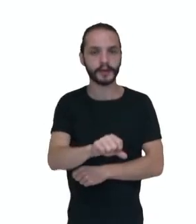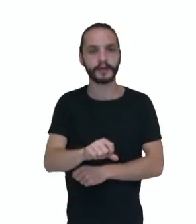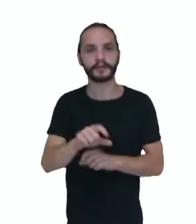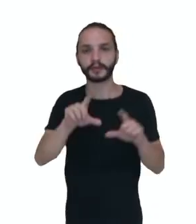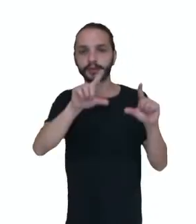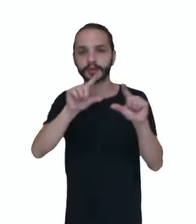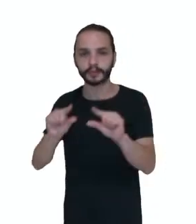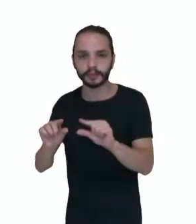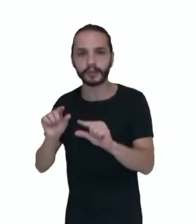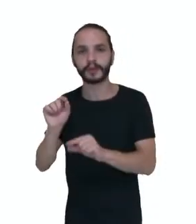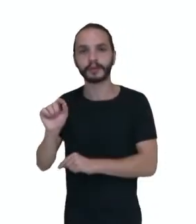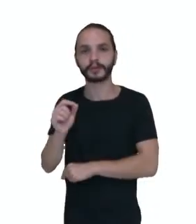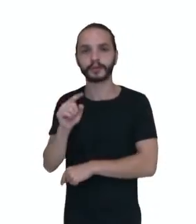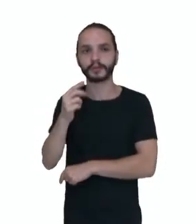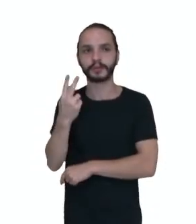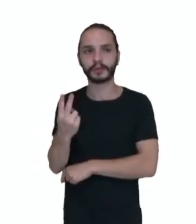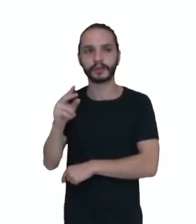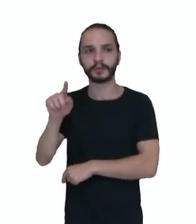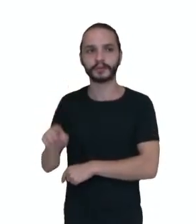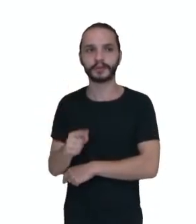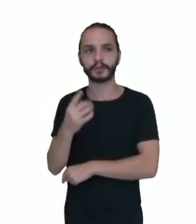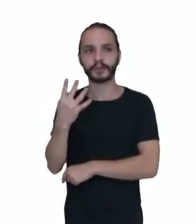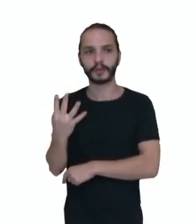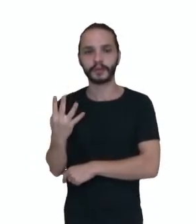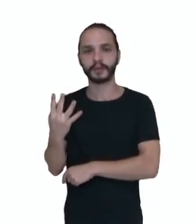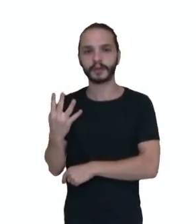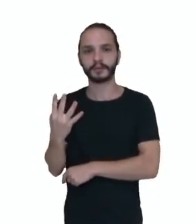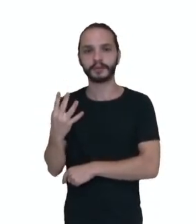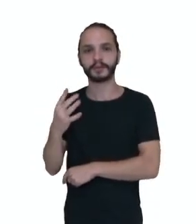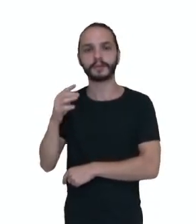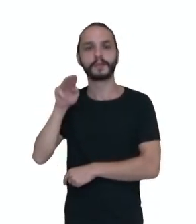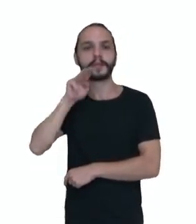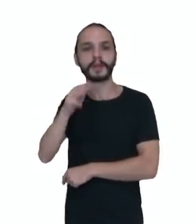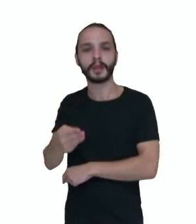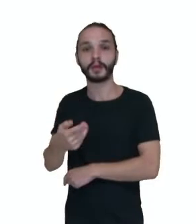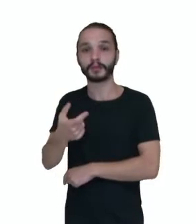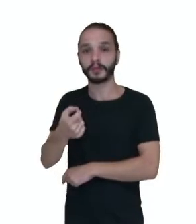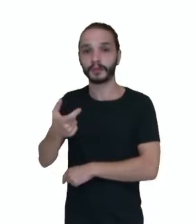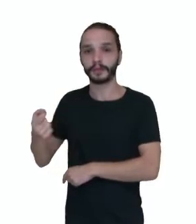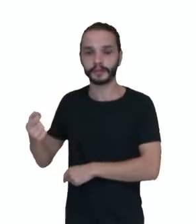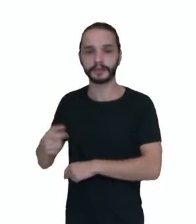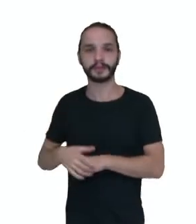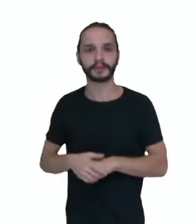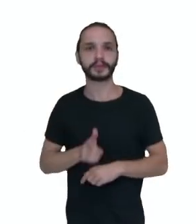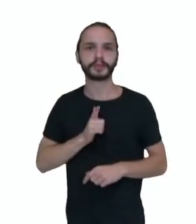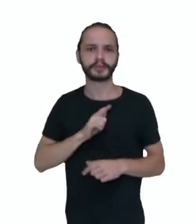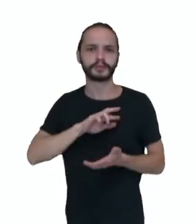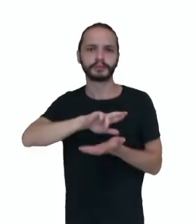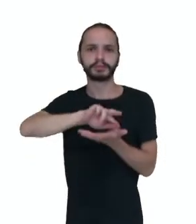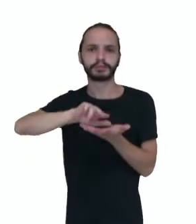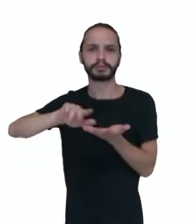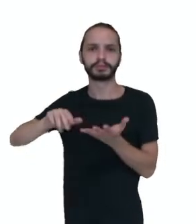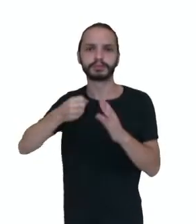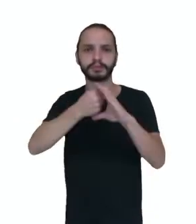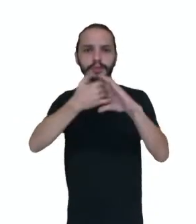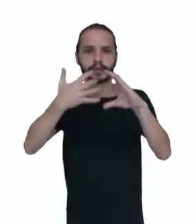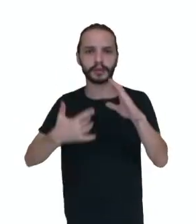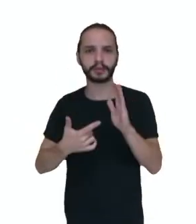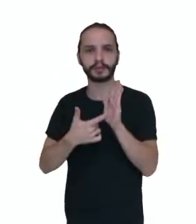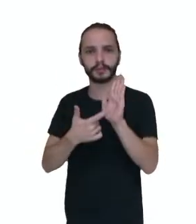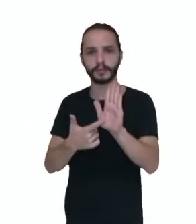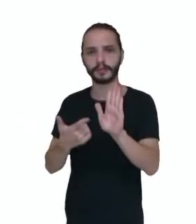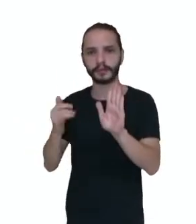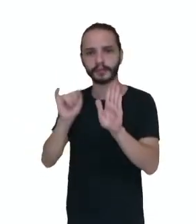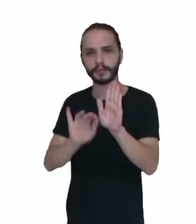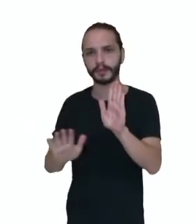para 4,2 milhões em 2020. Então são várias características apresentadas no gráfico para a